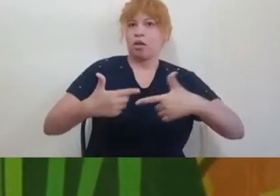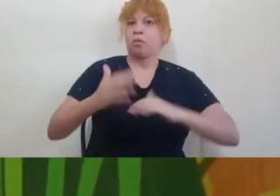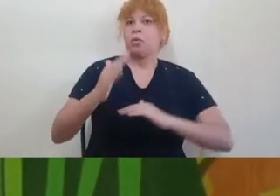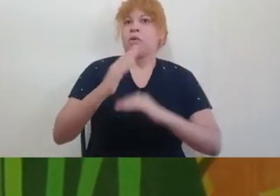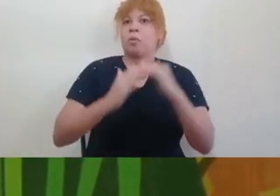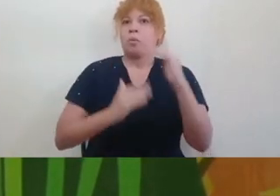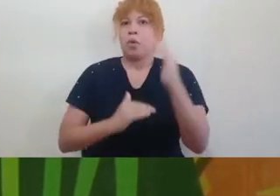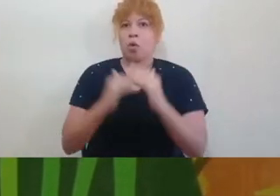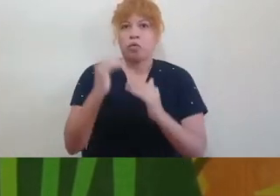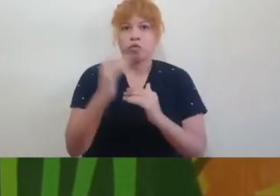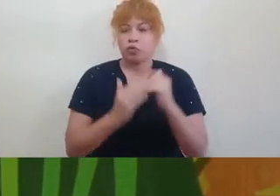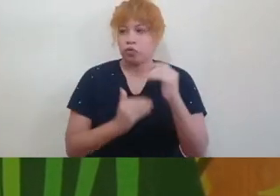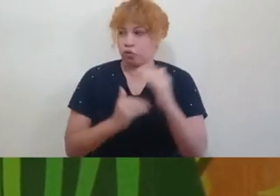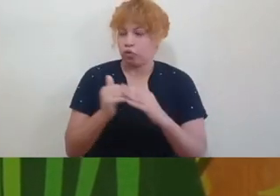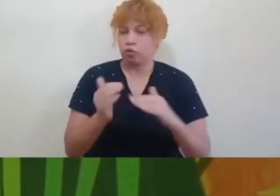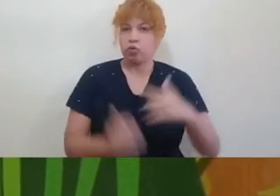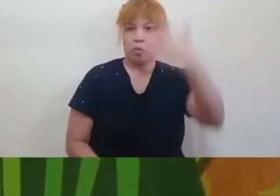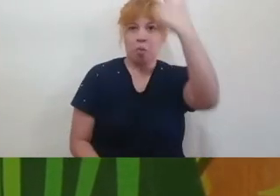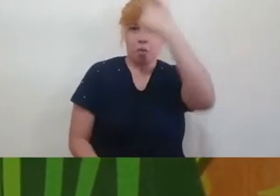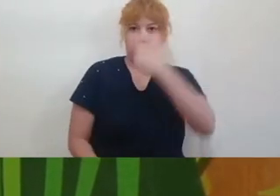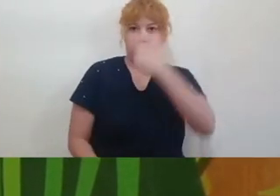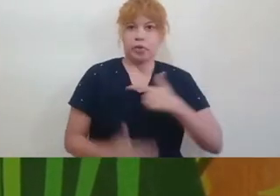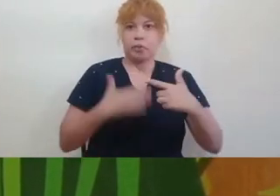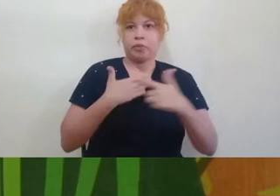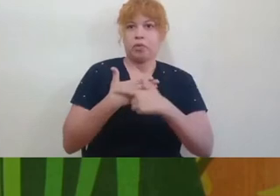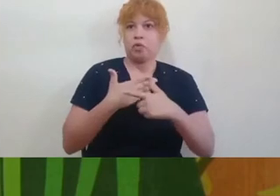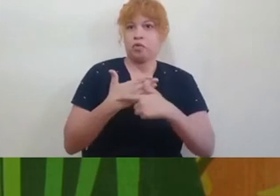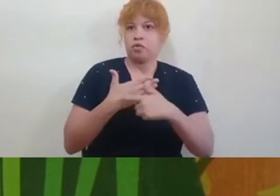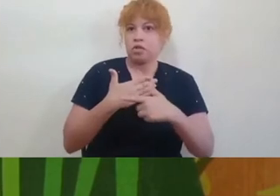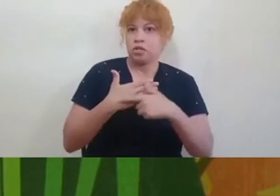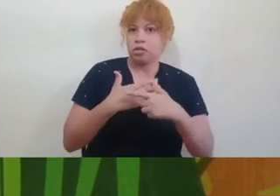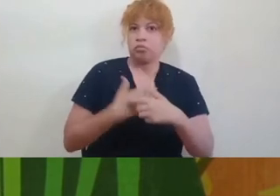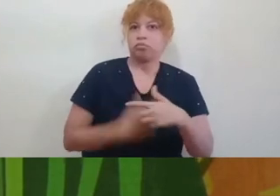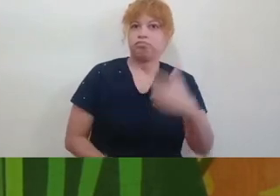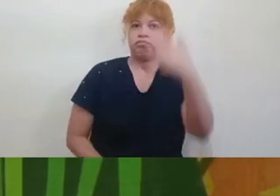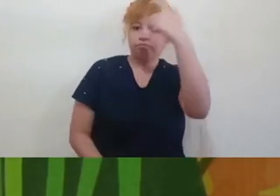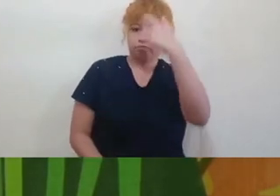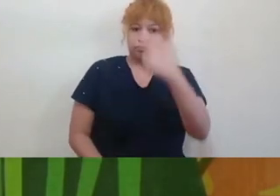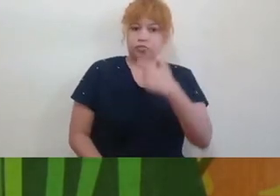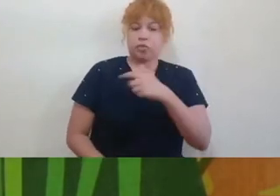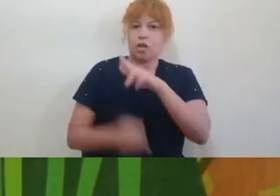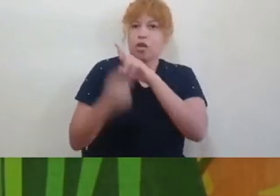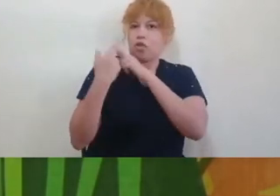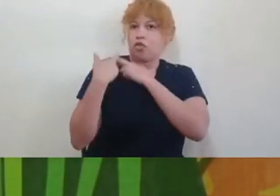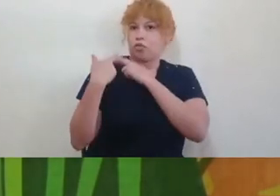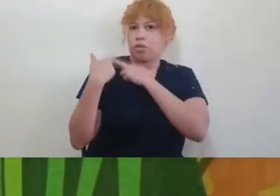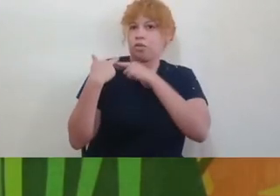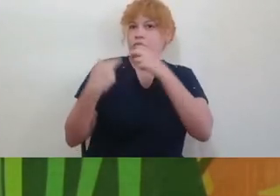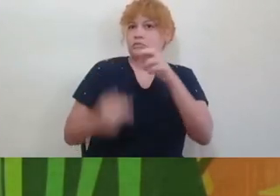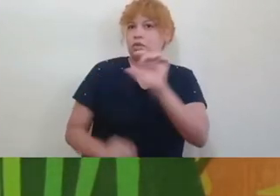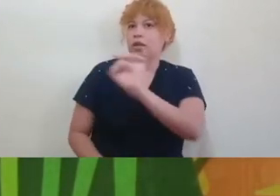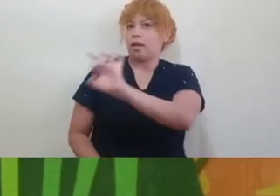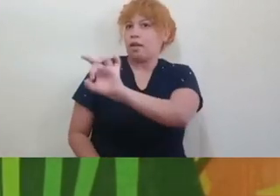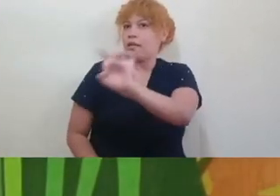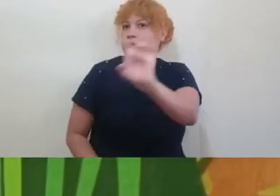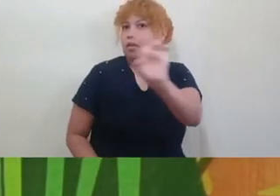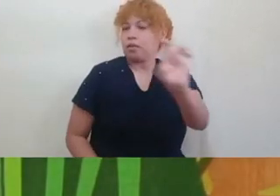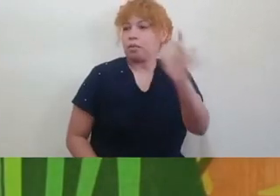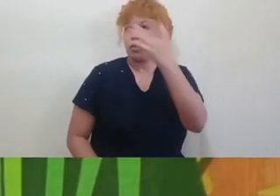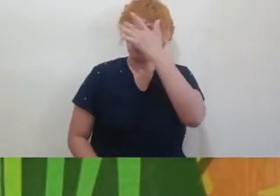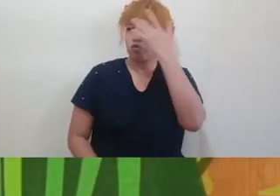atribuições estatutárias, concedo-vos o grau de licenciado e licenciada em Artes